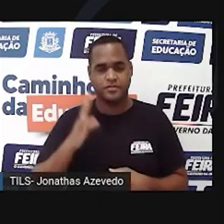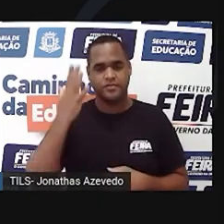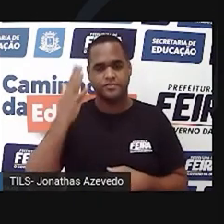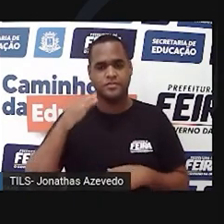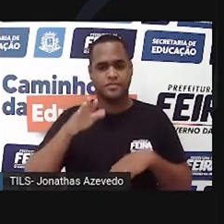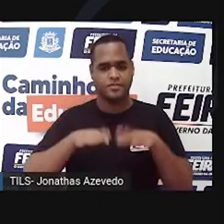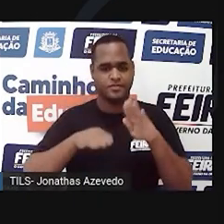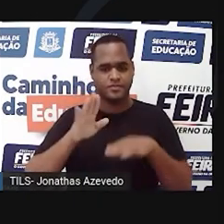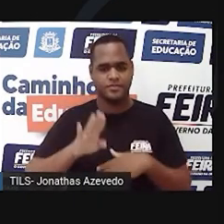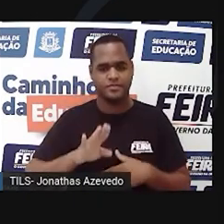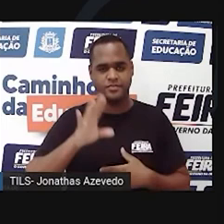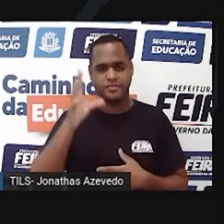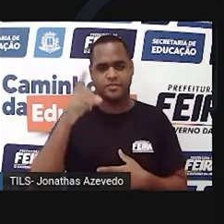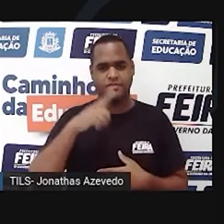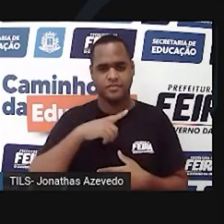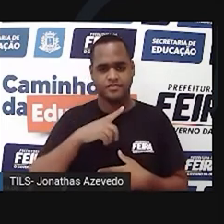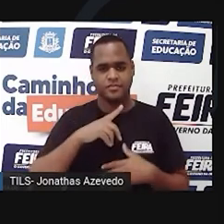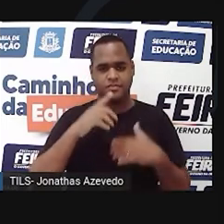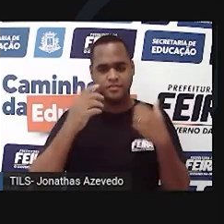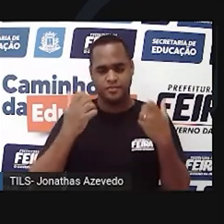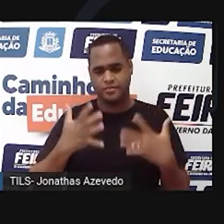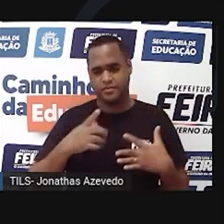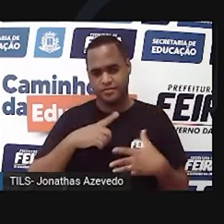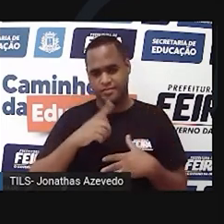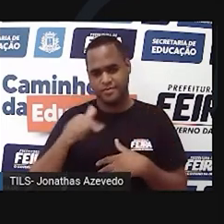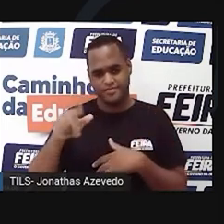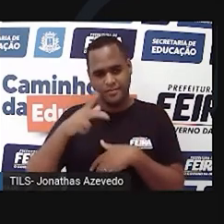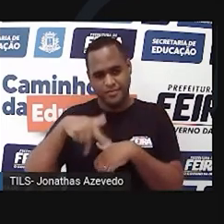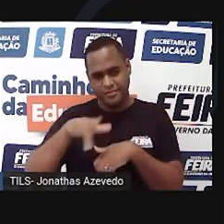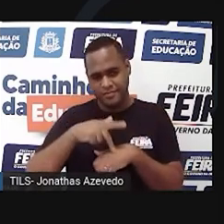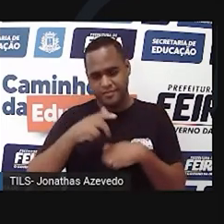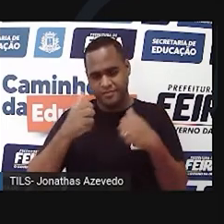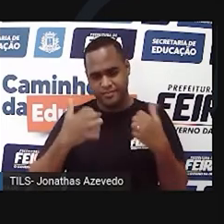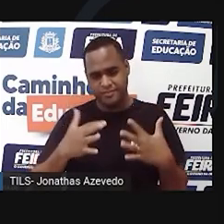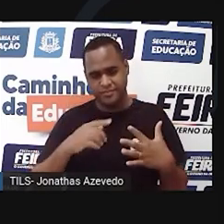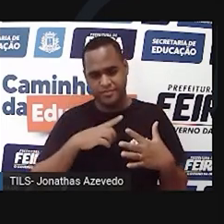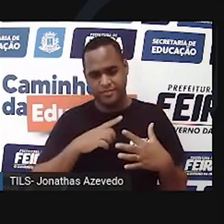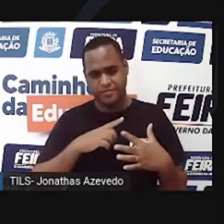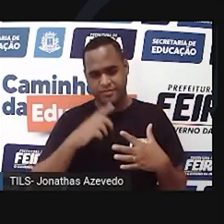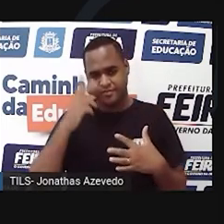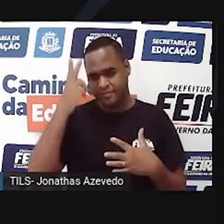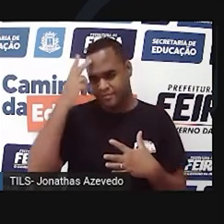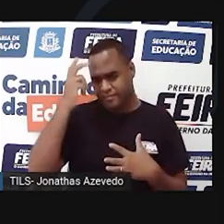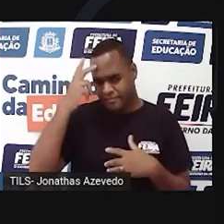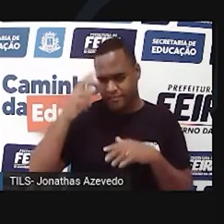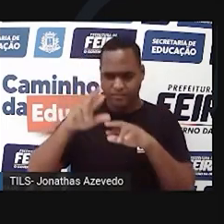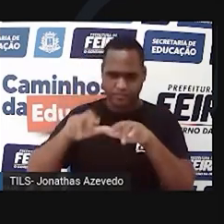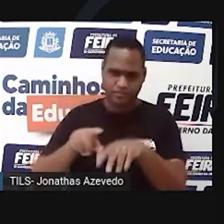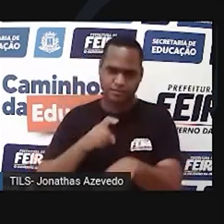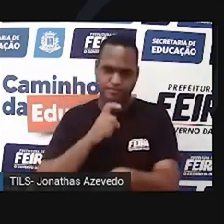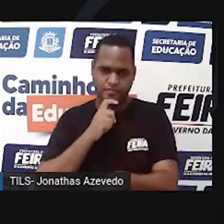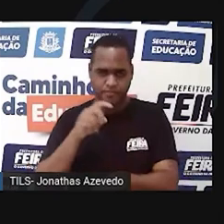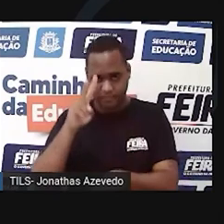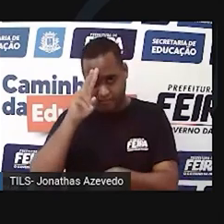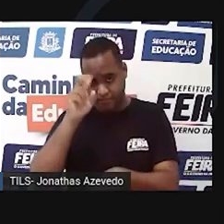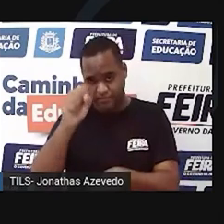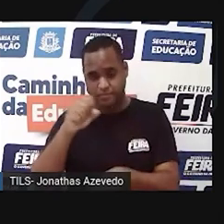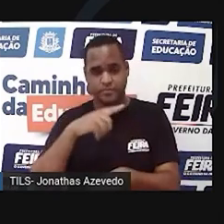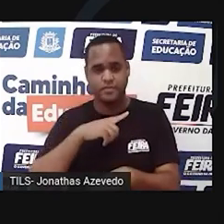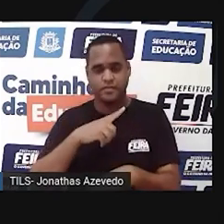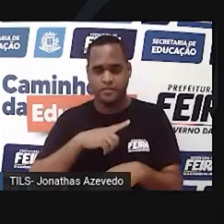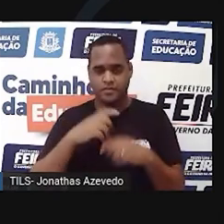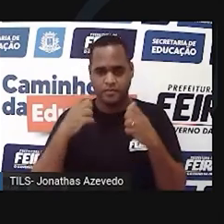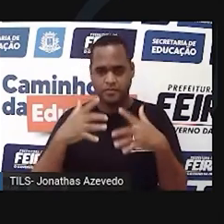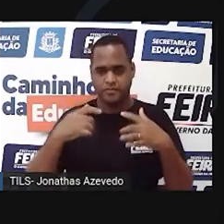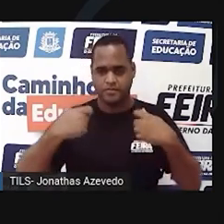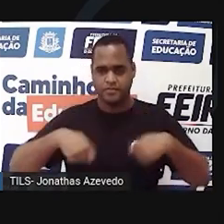é mais para o sul do país. Isso porque lá é mais frio, né? E aqui, nós precisamos falar